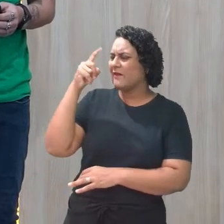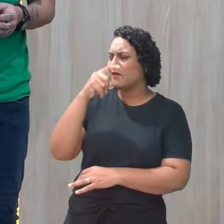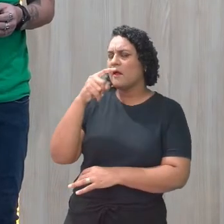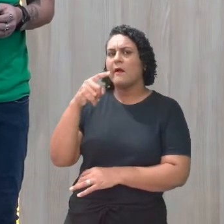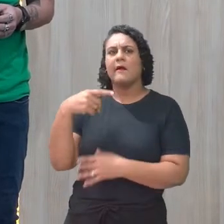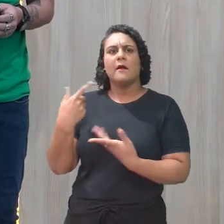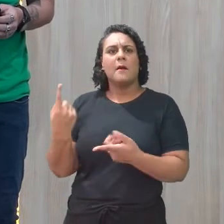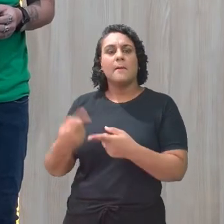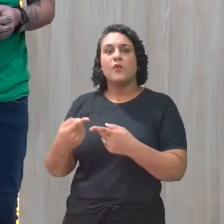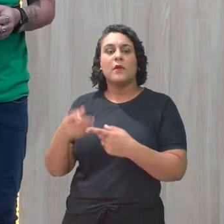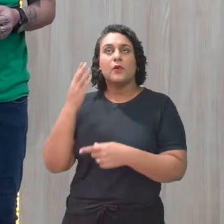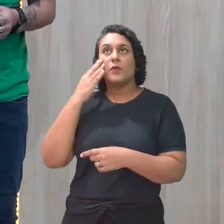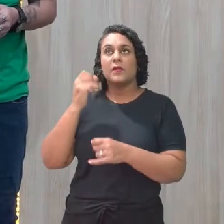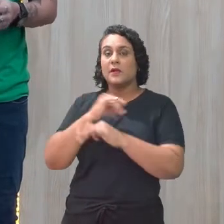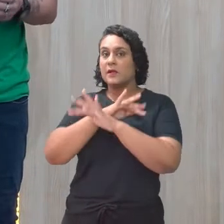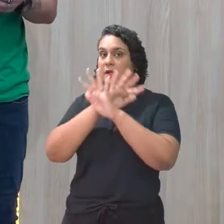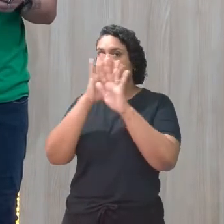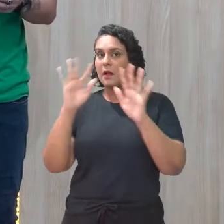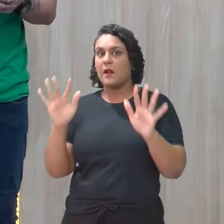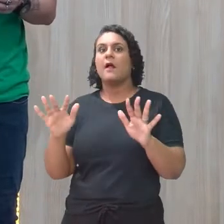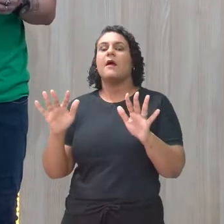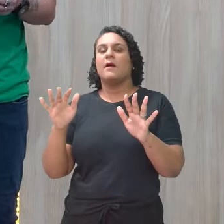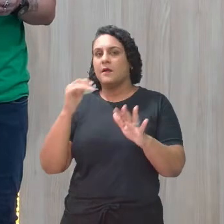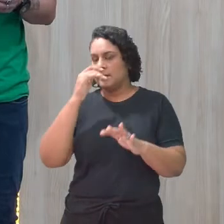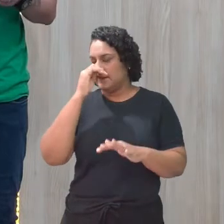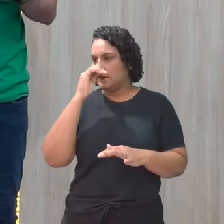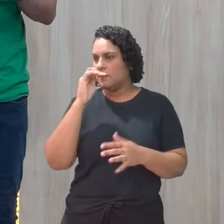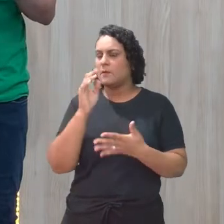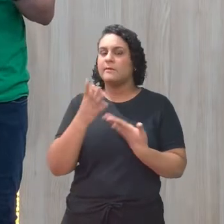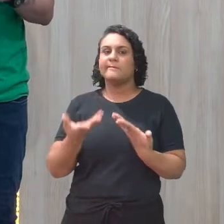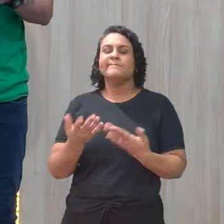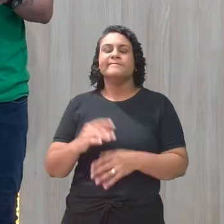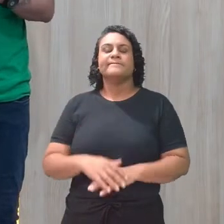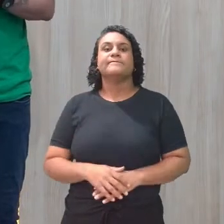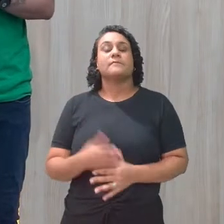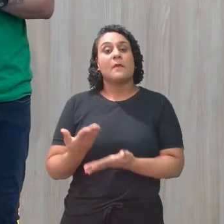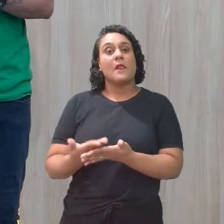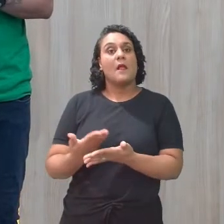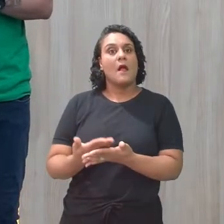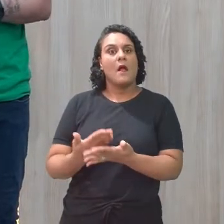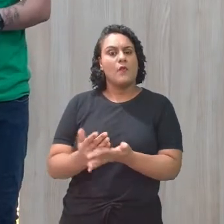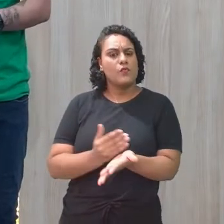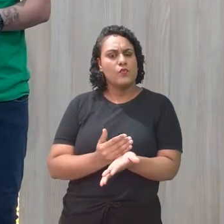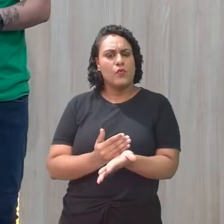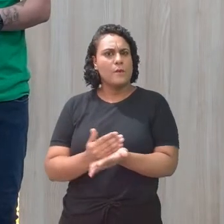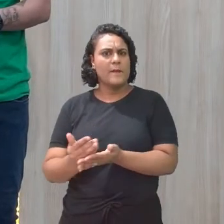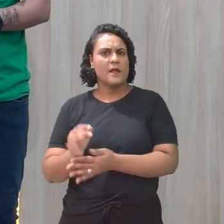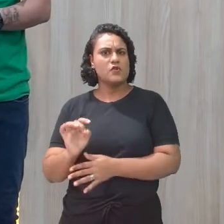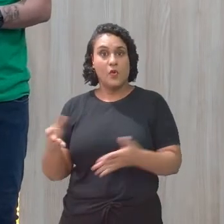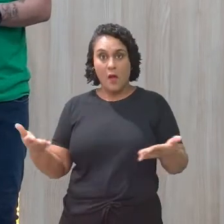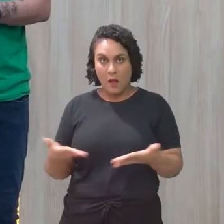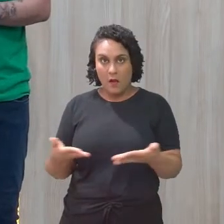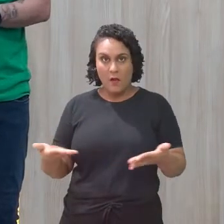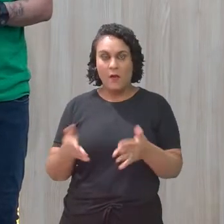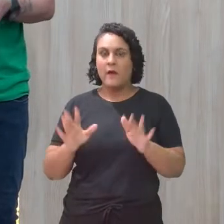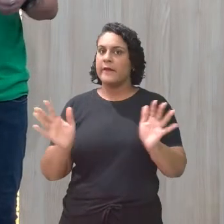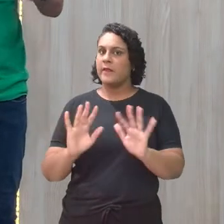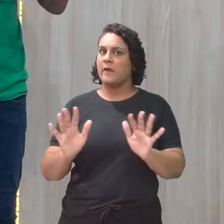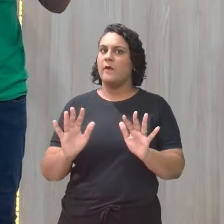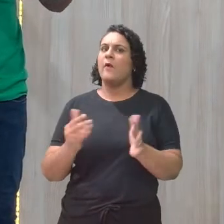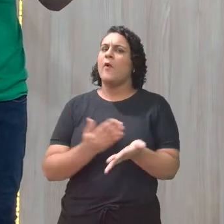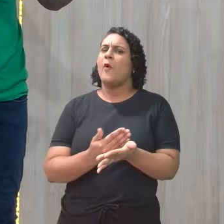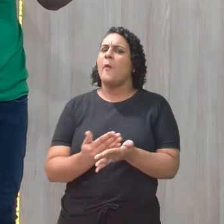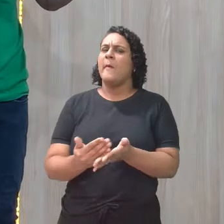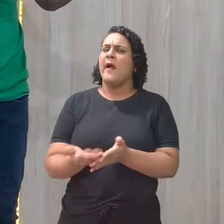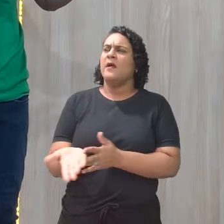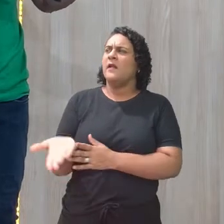não compreende cada uma das etapas que a gente está mostrando, né? Ou seja, essa aula ela não começa só agora. É uma aula que começa